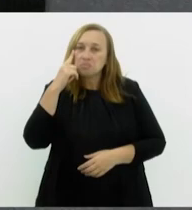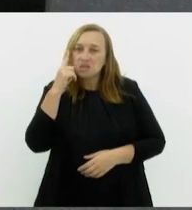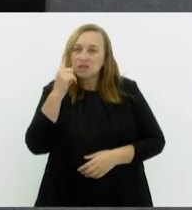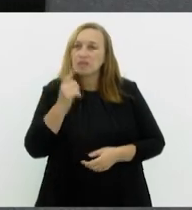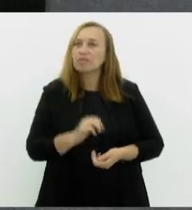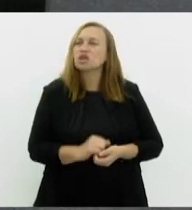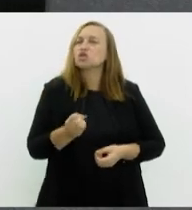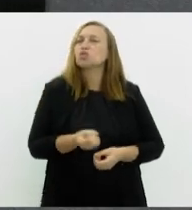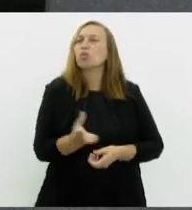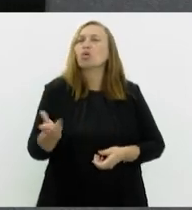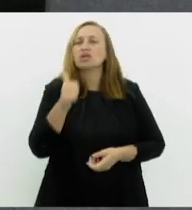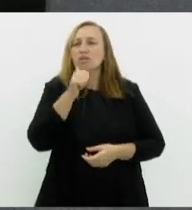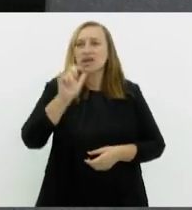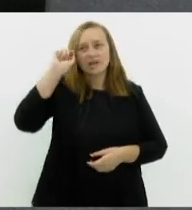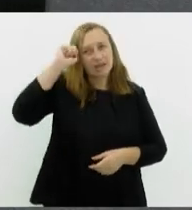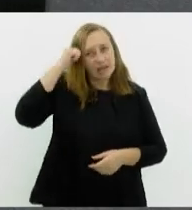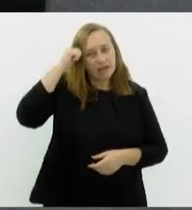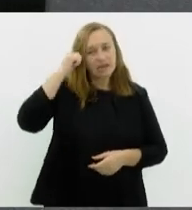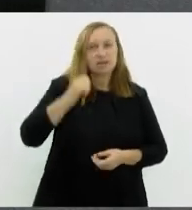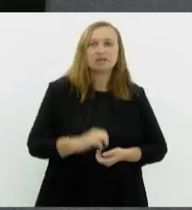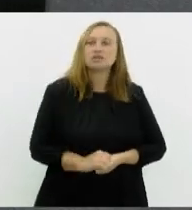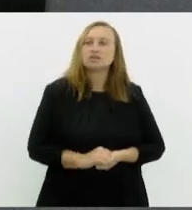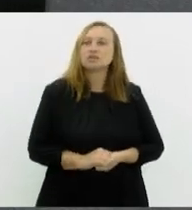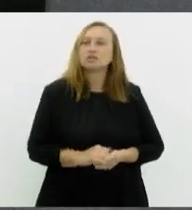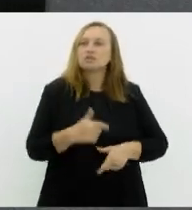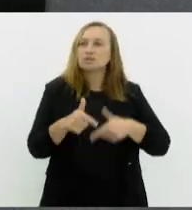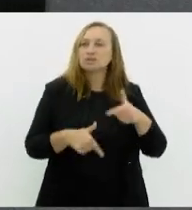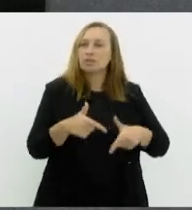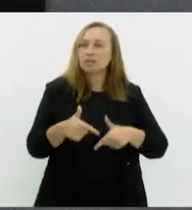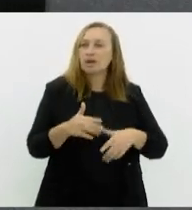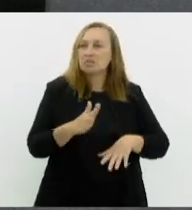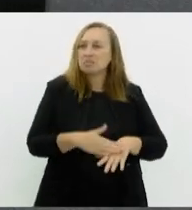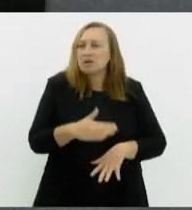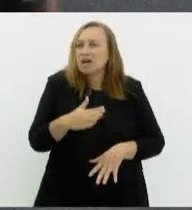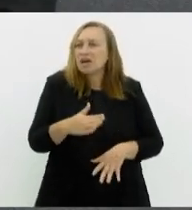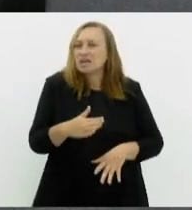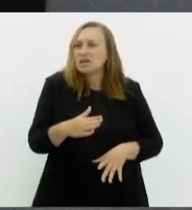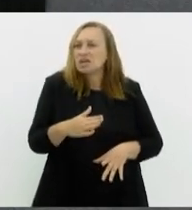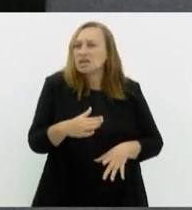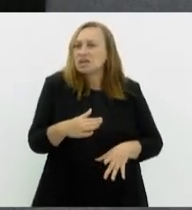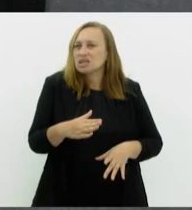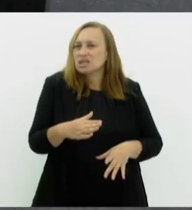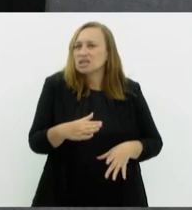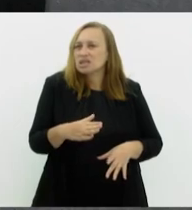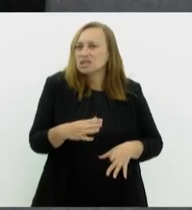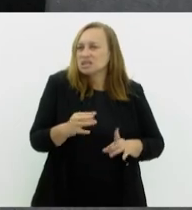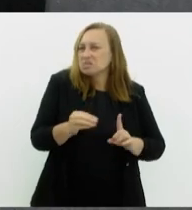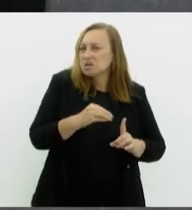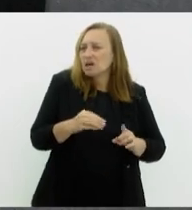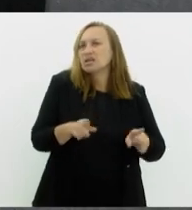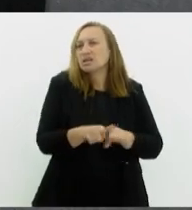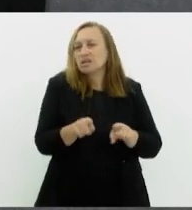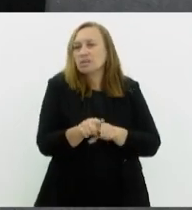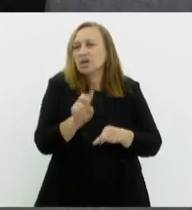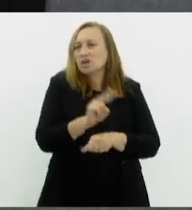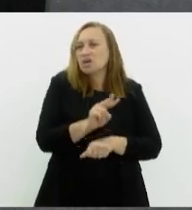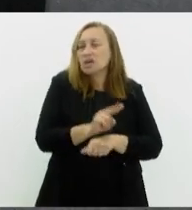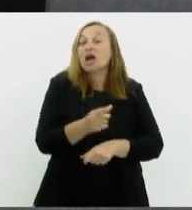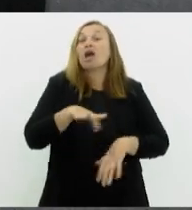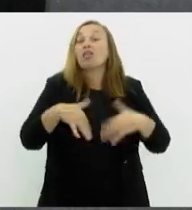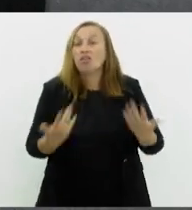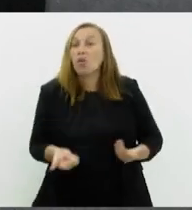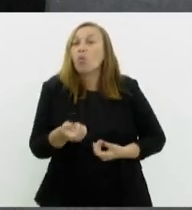do quanto que as mulheres negras estão nos trabalhos mais precarizados e nos trabalhos do cuidado. Então, a economia do cuidado